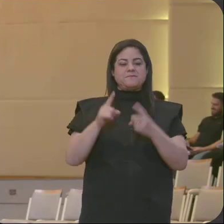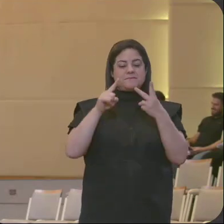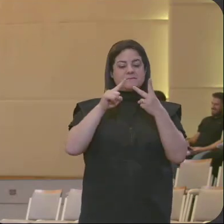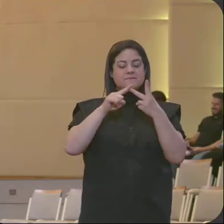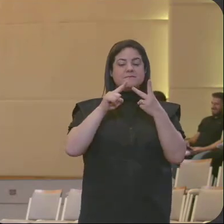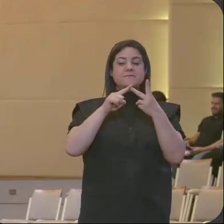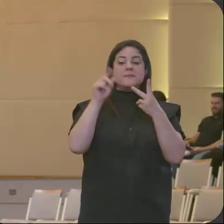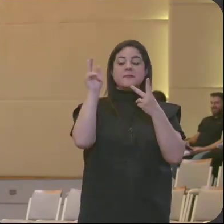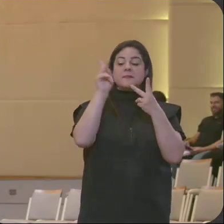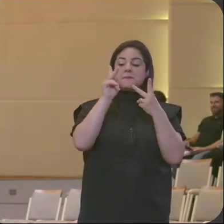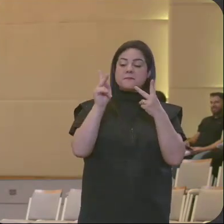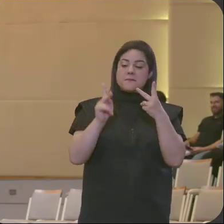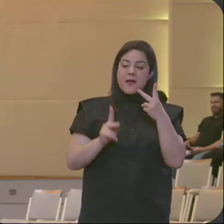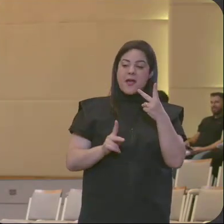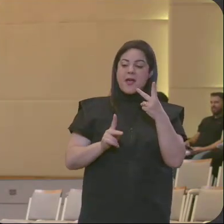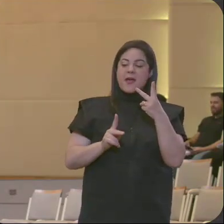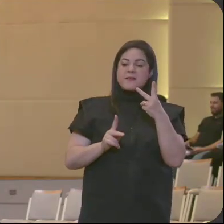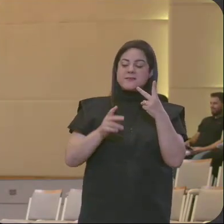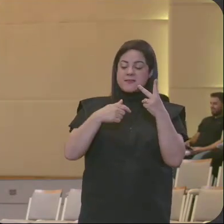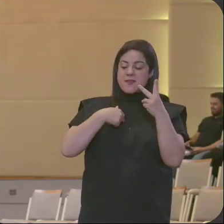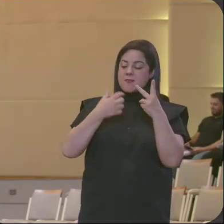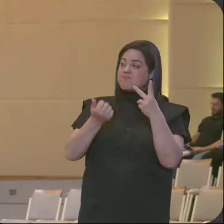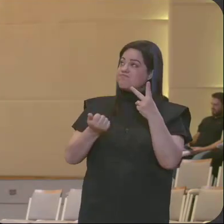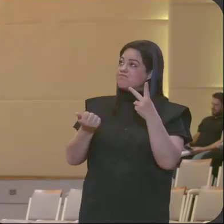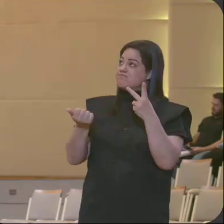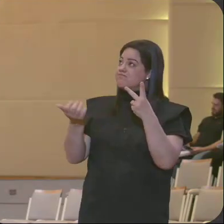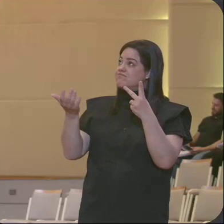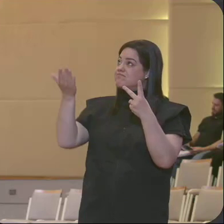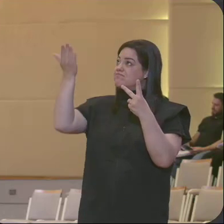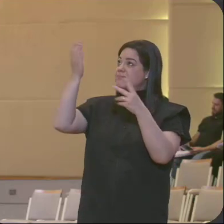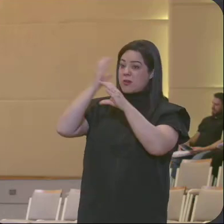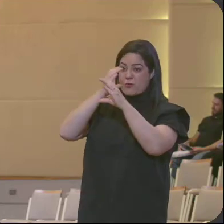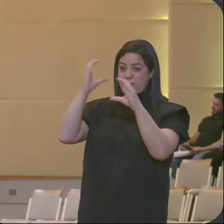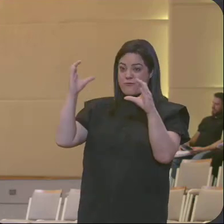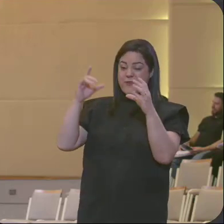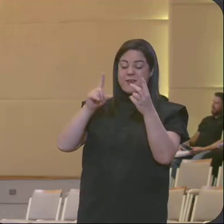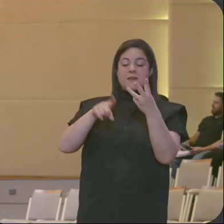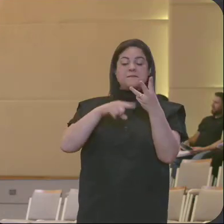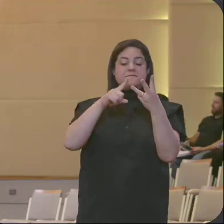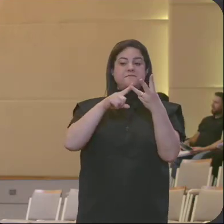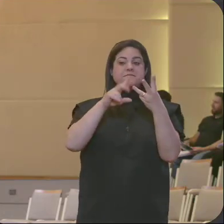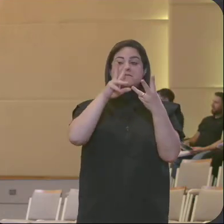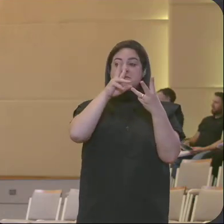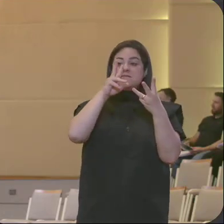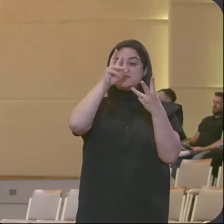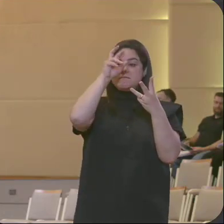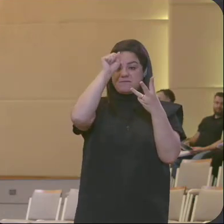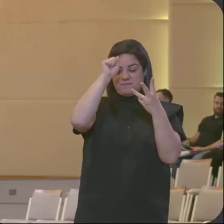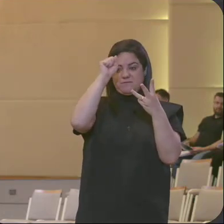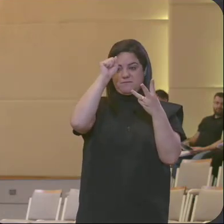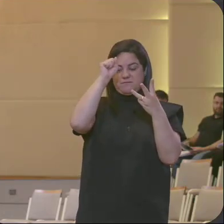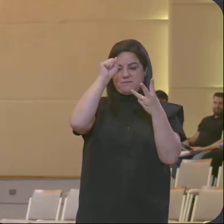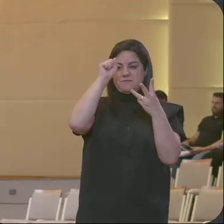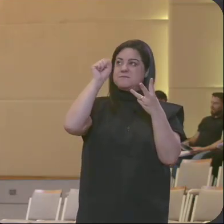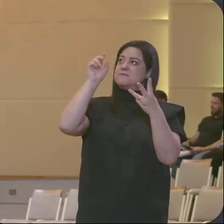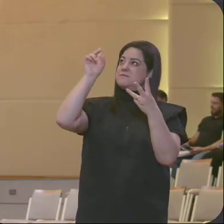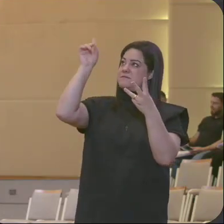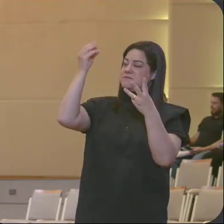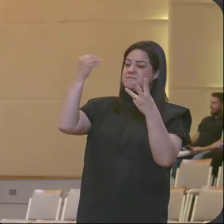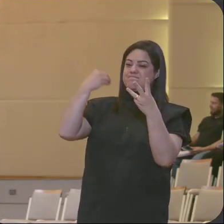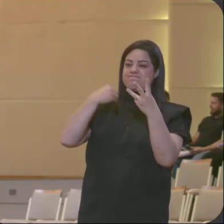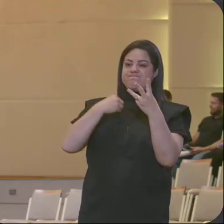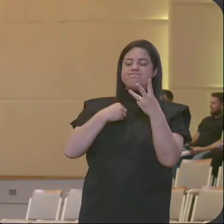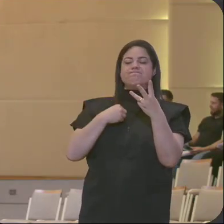paz da entrega e fortalecimento de Deus no